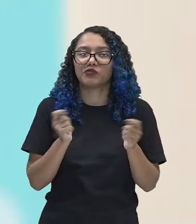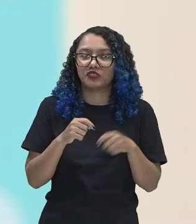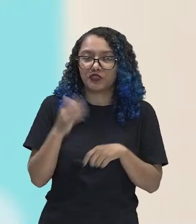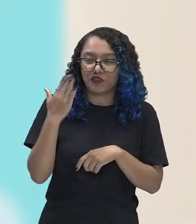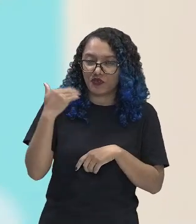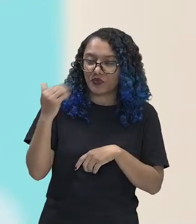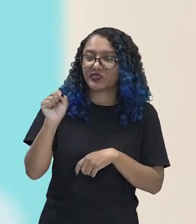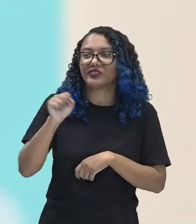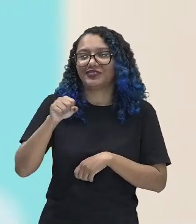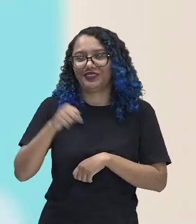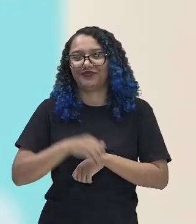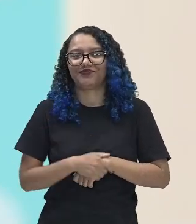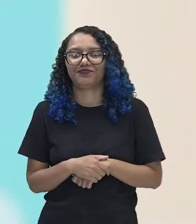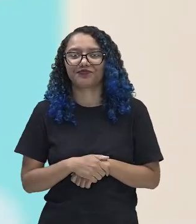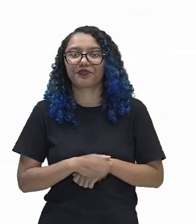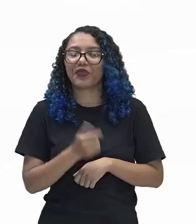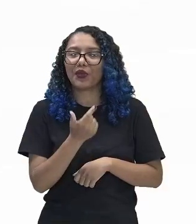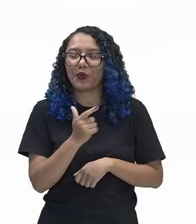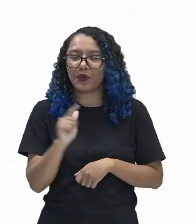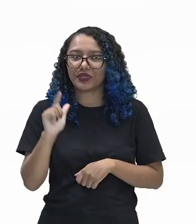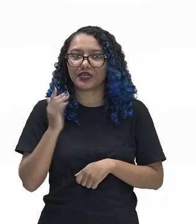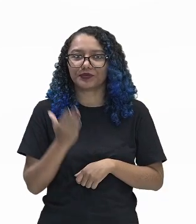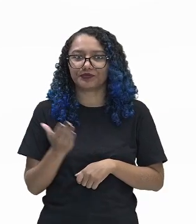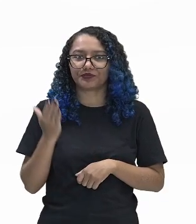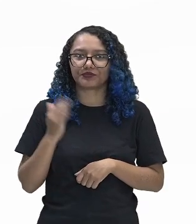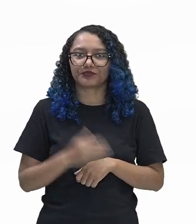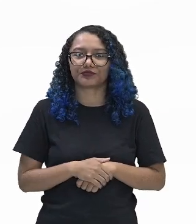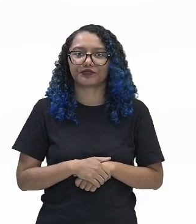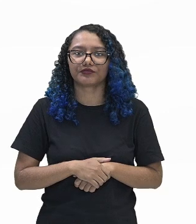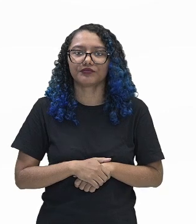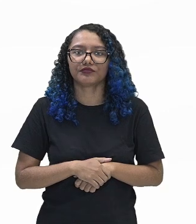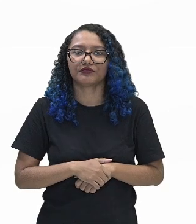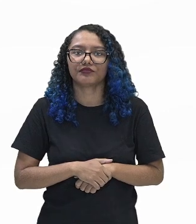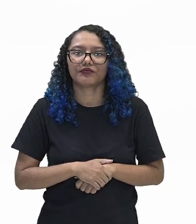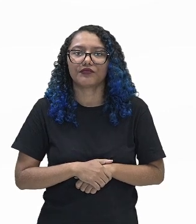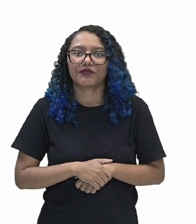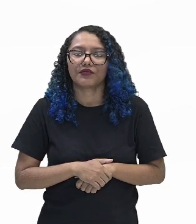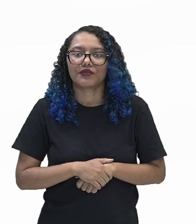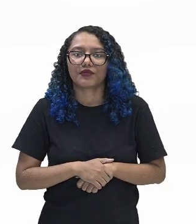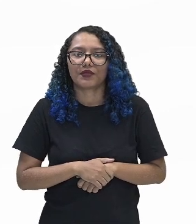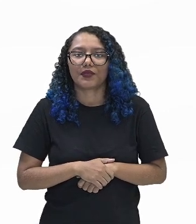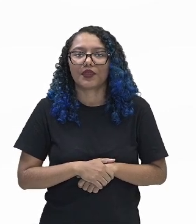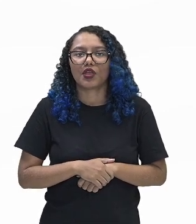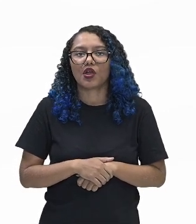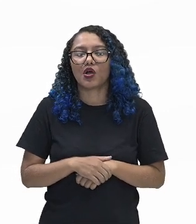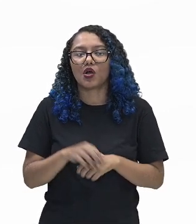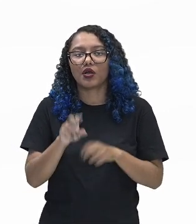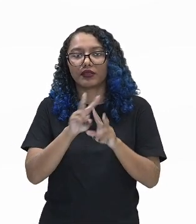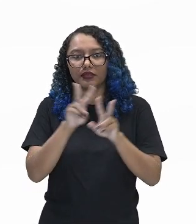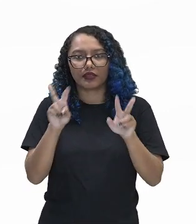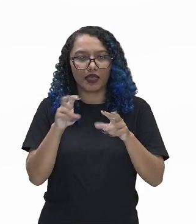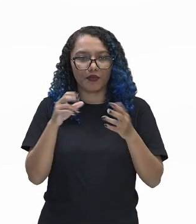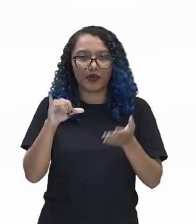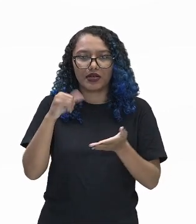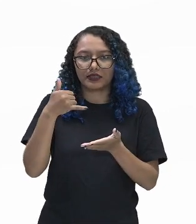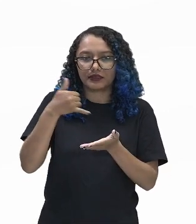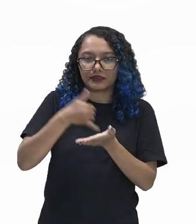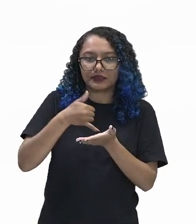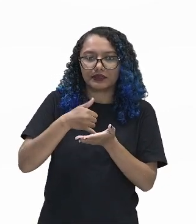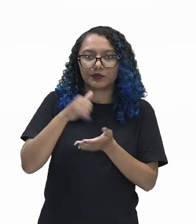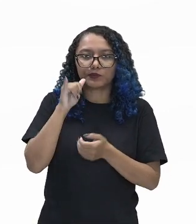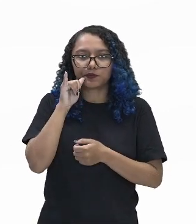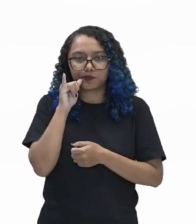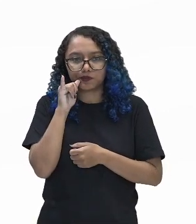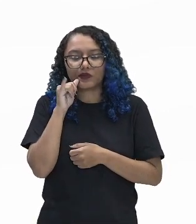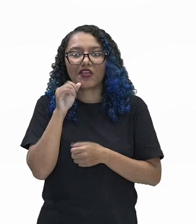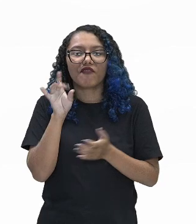uma outra obra a vocês, vejam aí. Nós vamos ter o Saci Verdadeiro, de Olívio